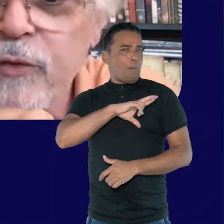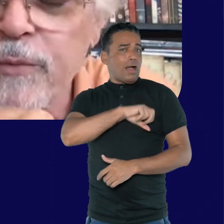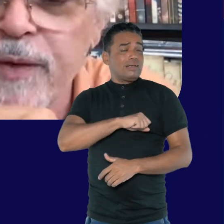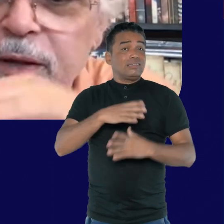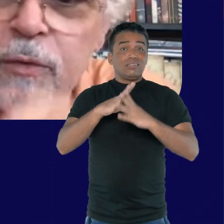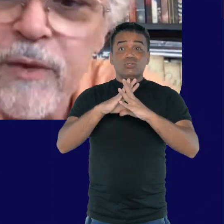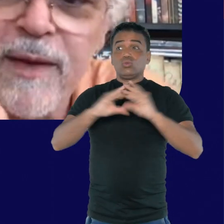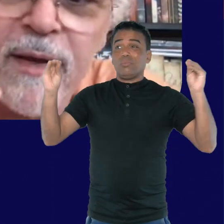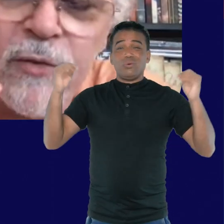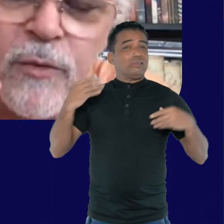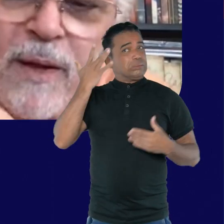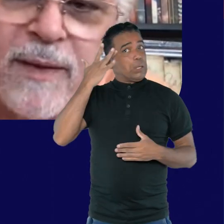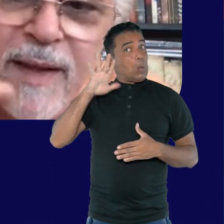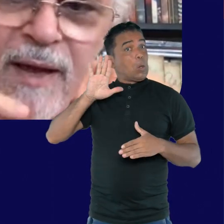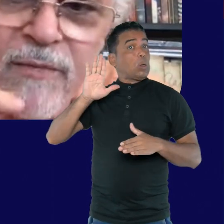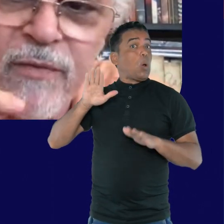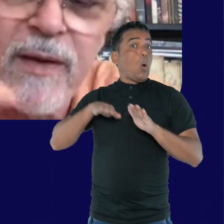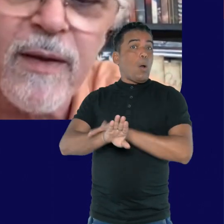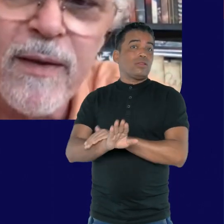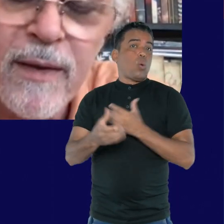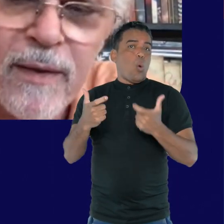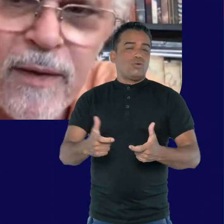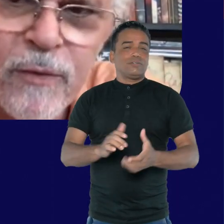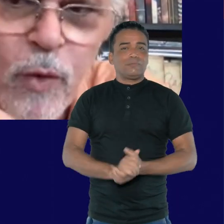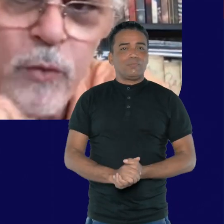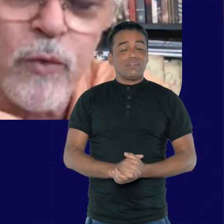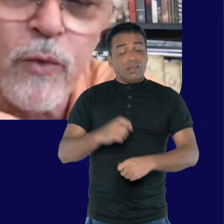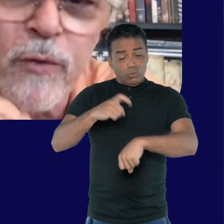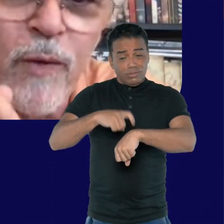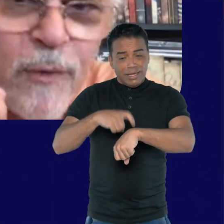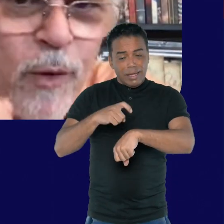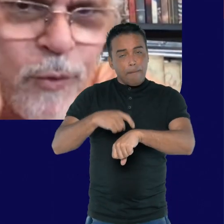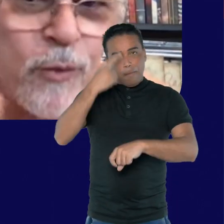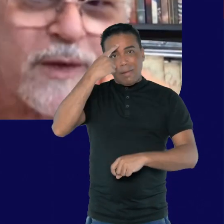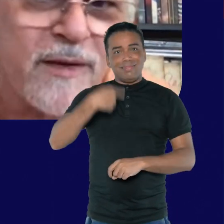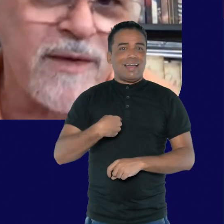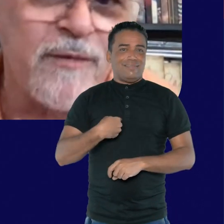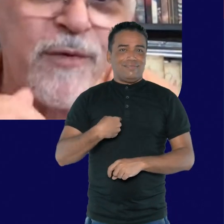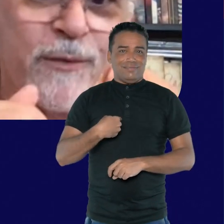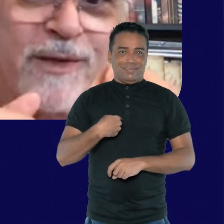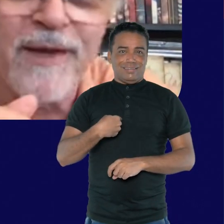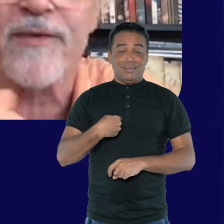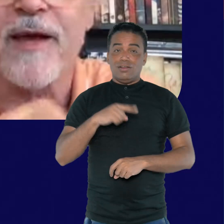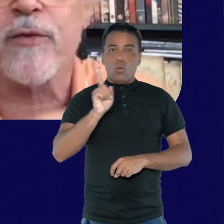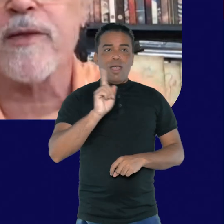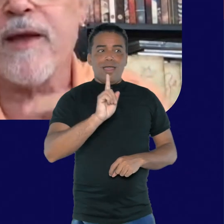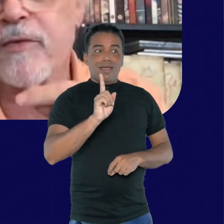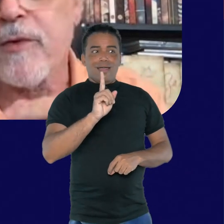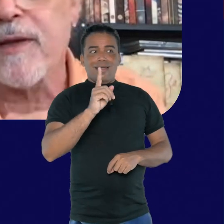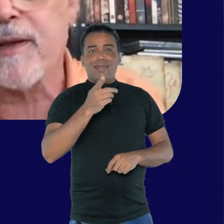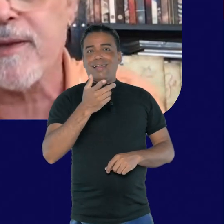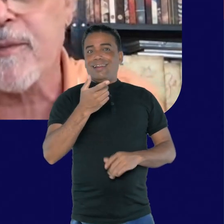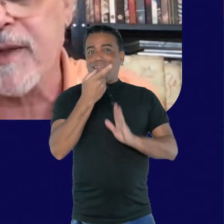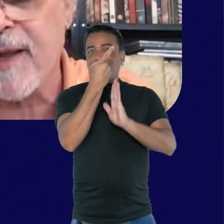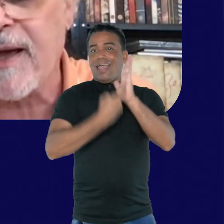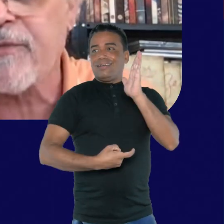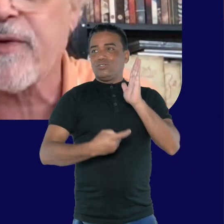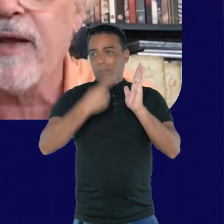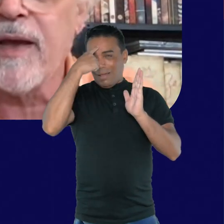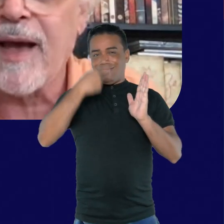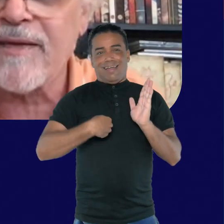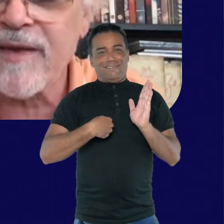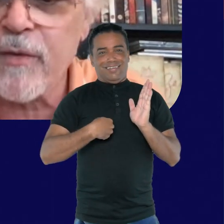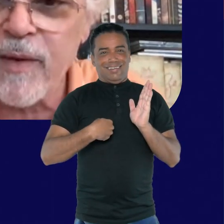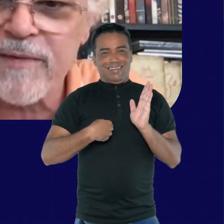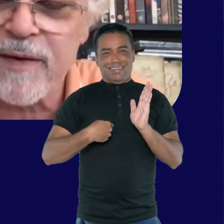eu descobri que o texto mandava no autor, não era o autor que escrevia o texto, era o texto que